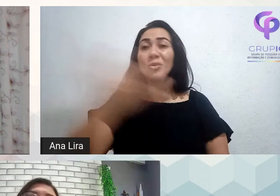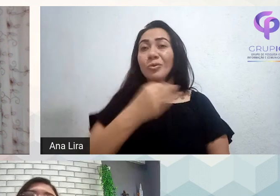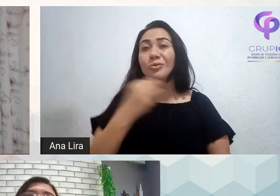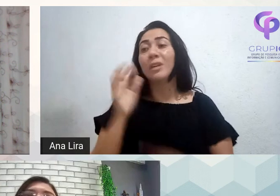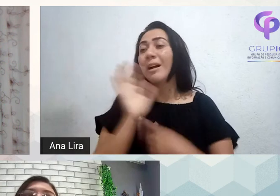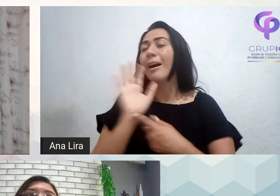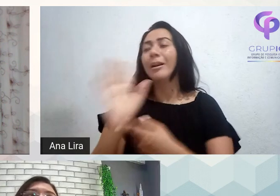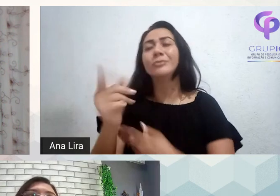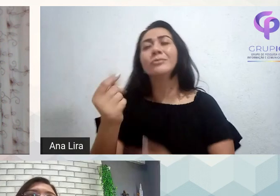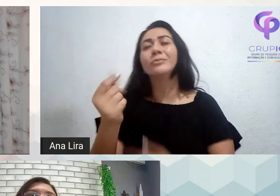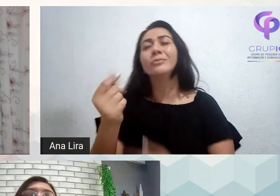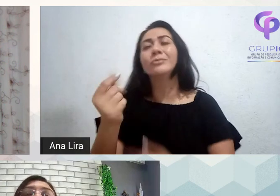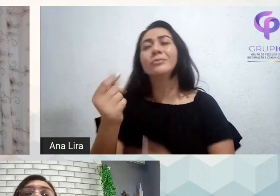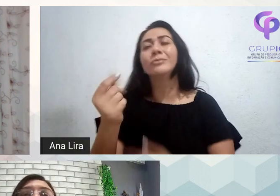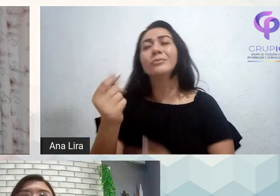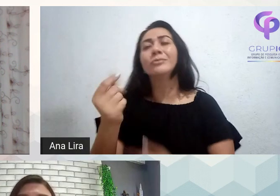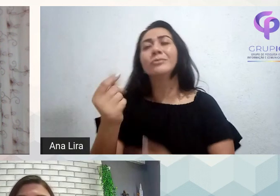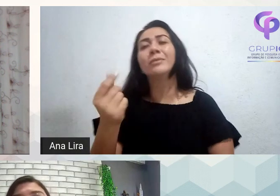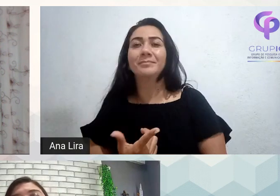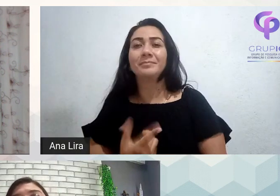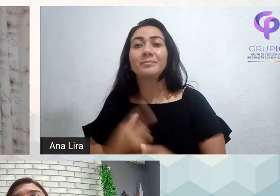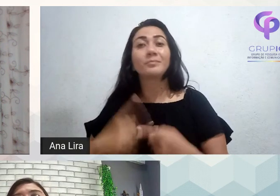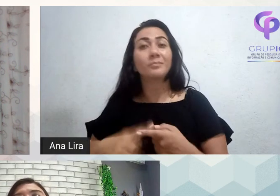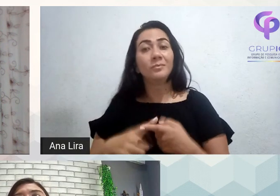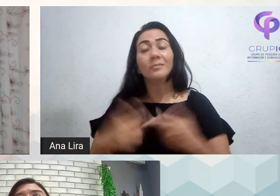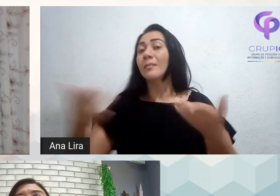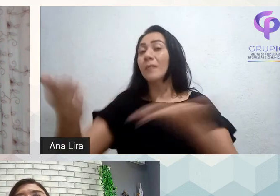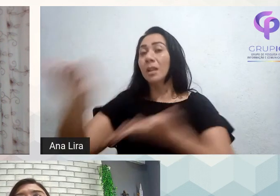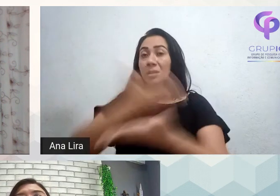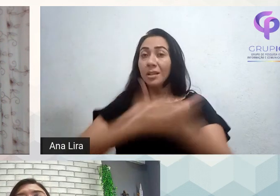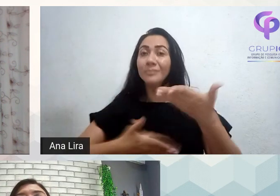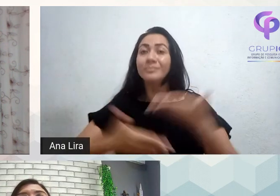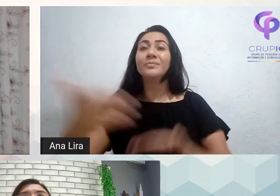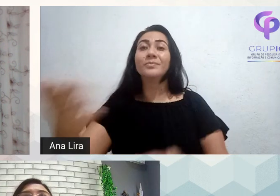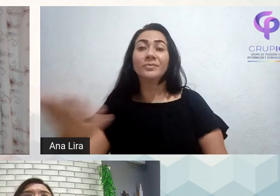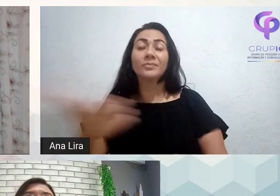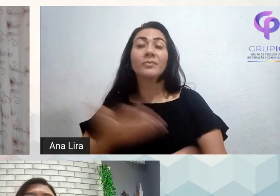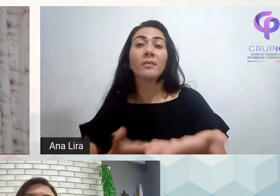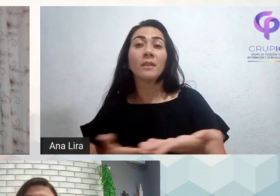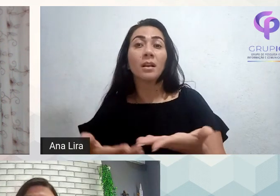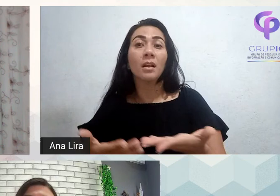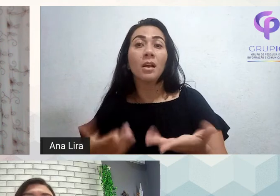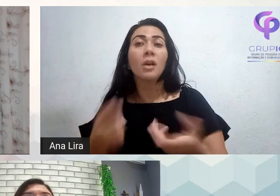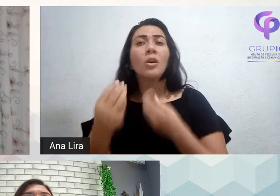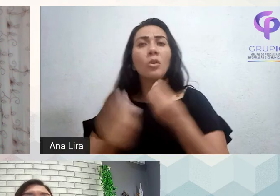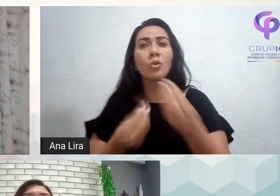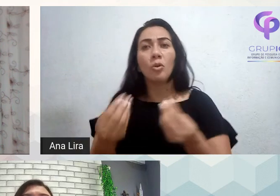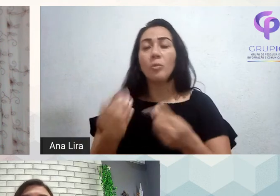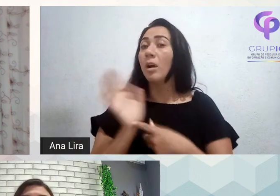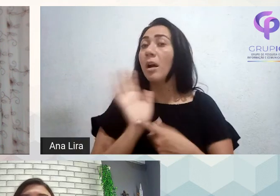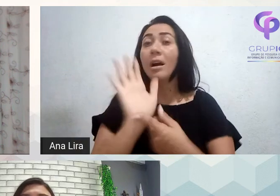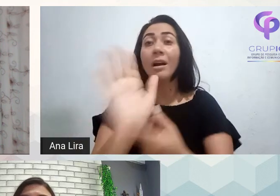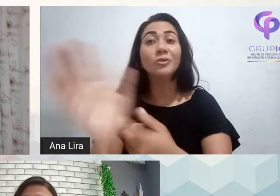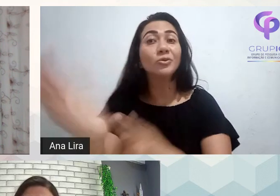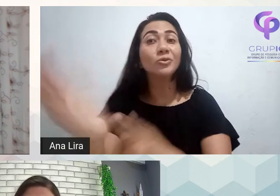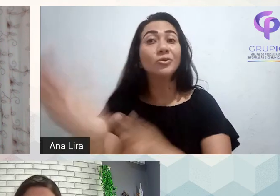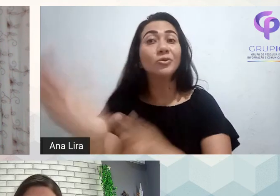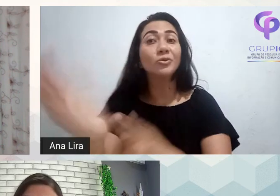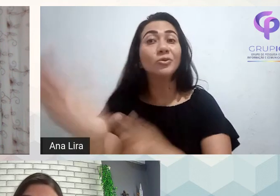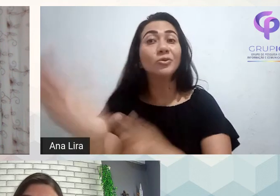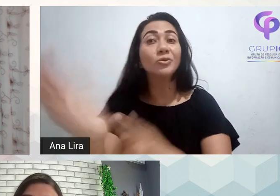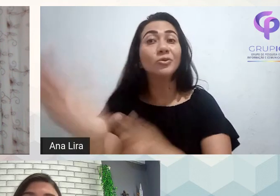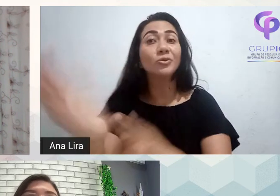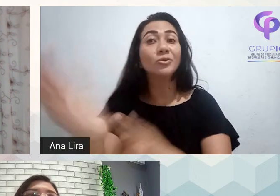fazer é retribuir para a sociedade, não é? Enquanto aluno, através de ação de ensino, pesquisa